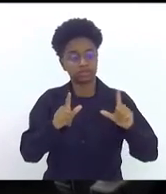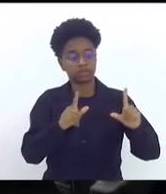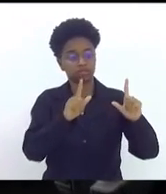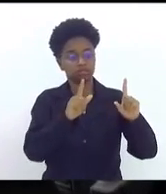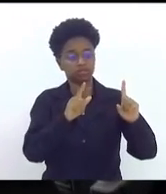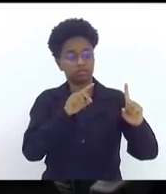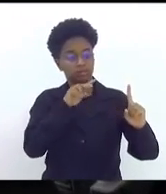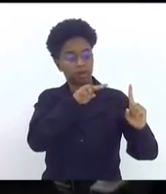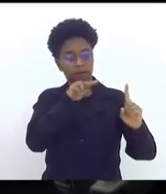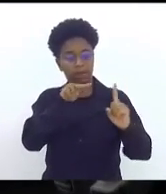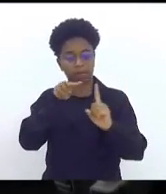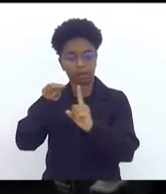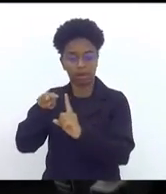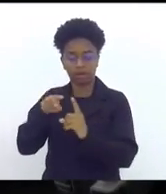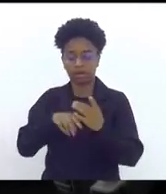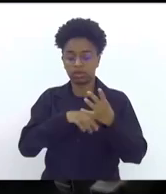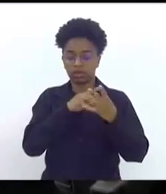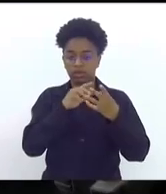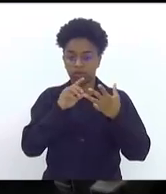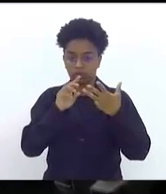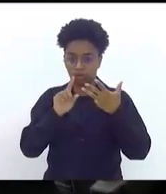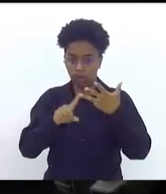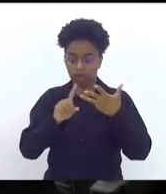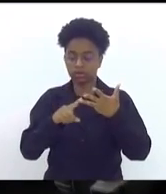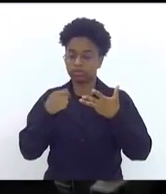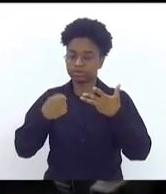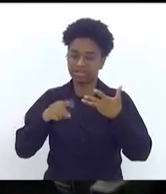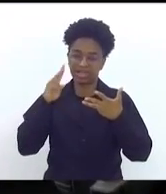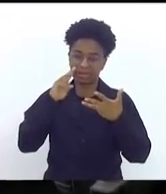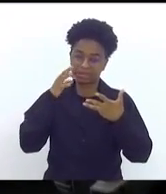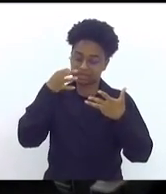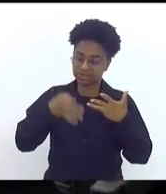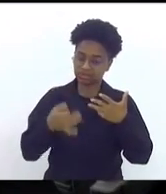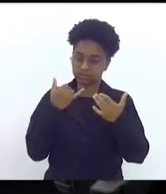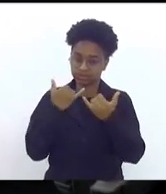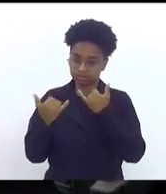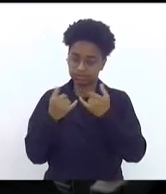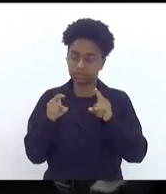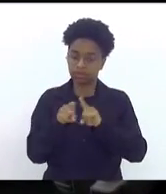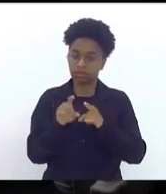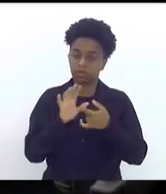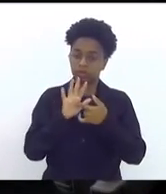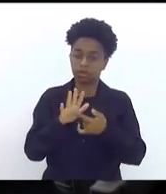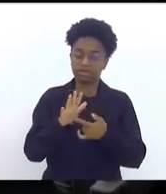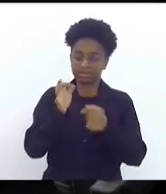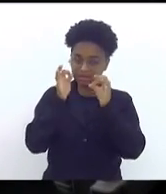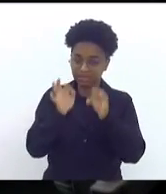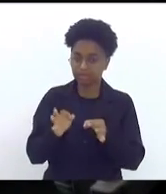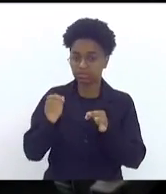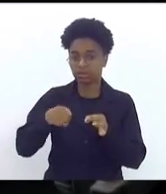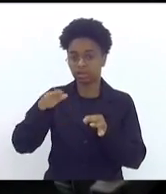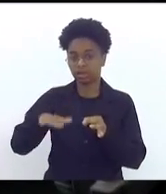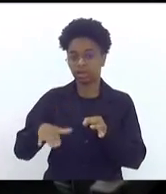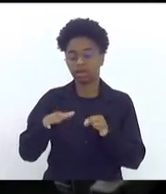quarto lugar, que ela recupere corretamente essa informação e indique corretamente o rosto do autor do crime.